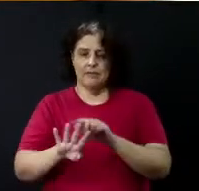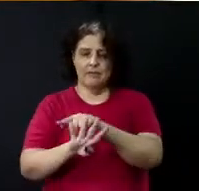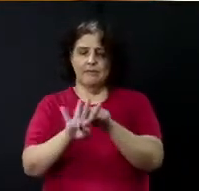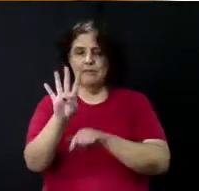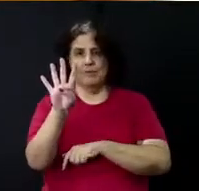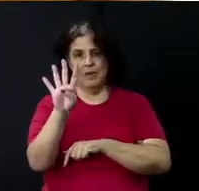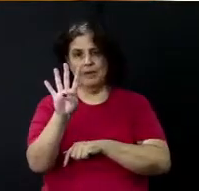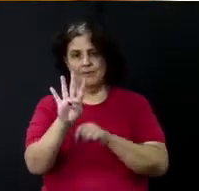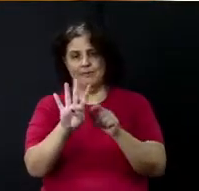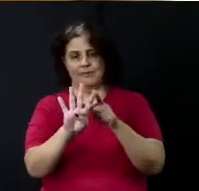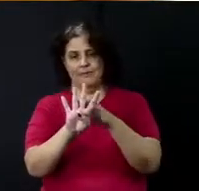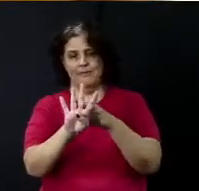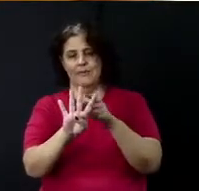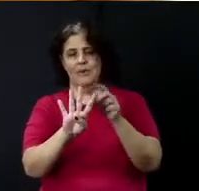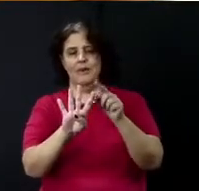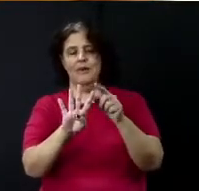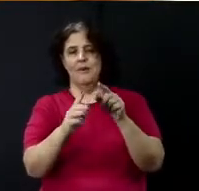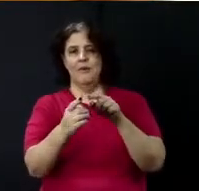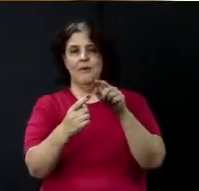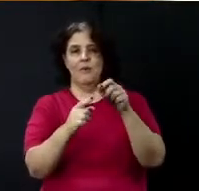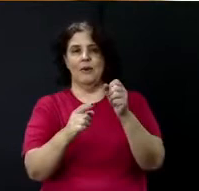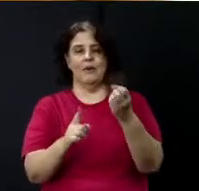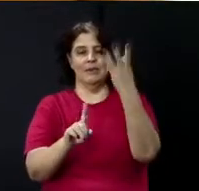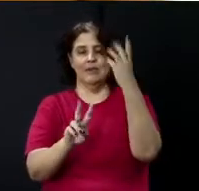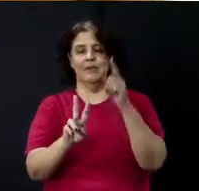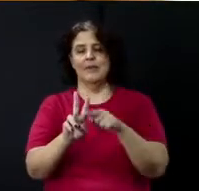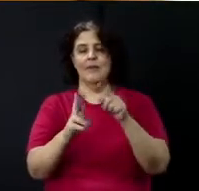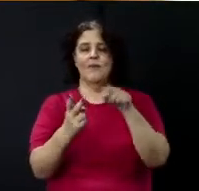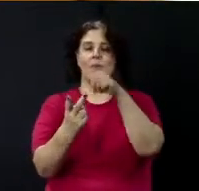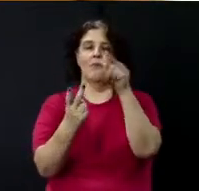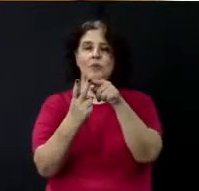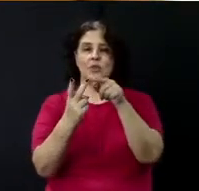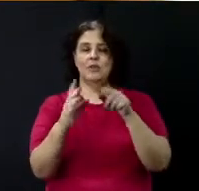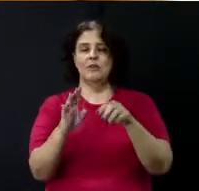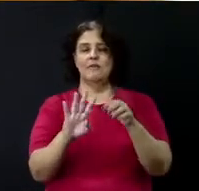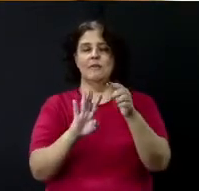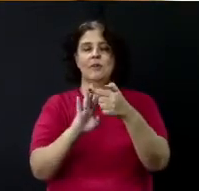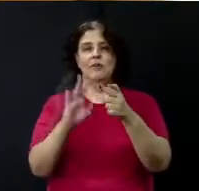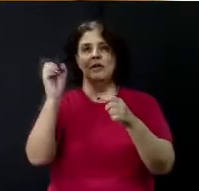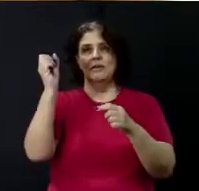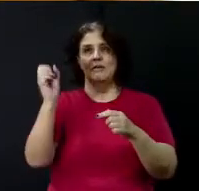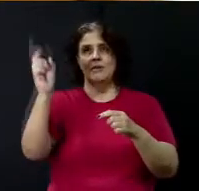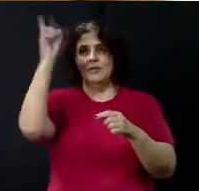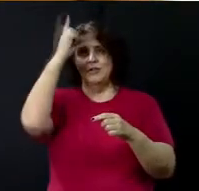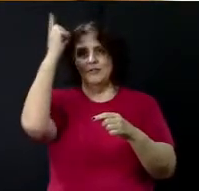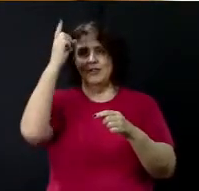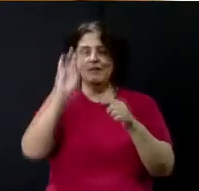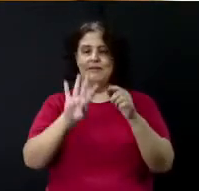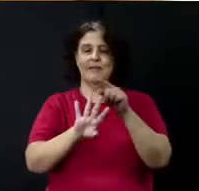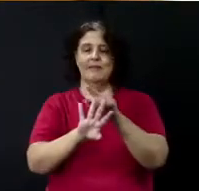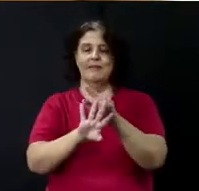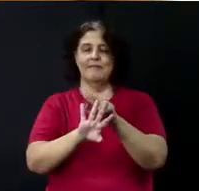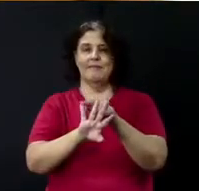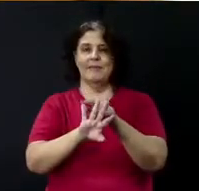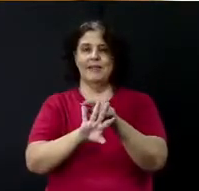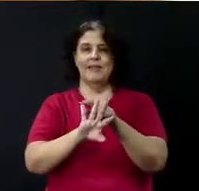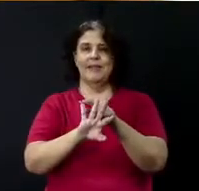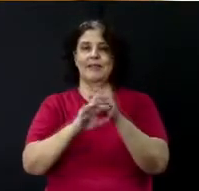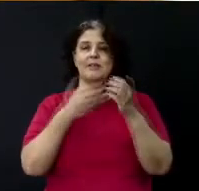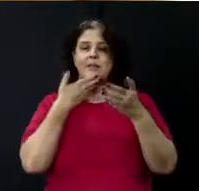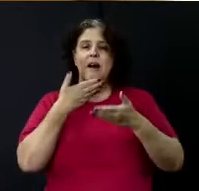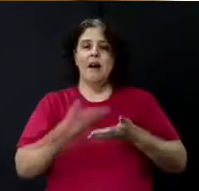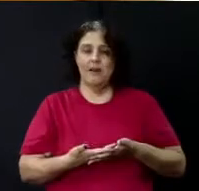tópicos, fato, objetivo, divindade e espanto, em um antes e um depois. Vamos pensar